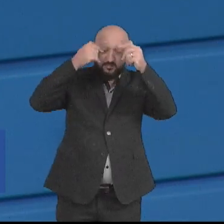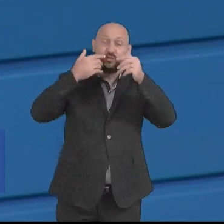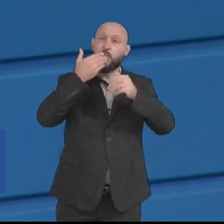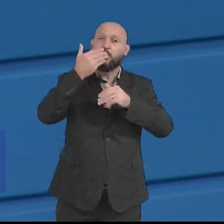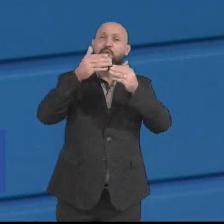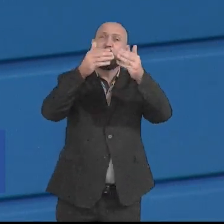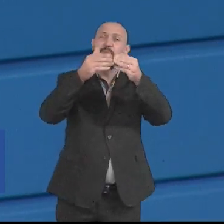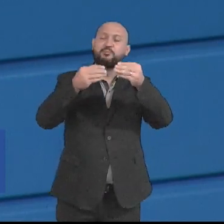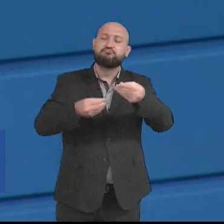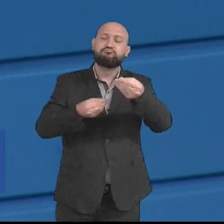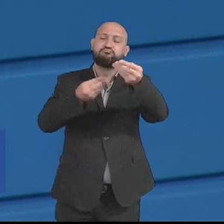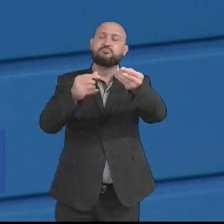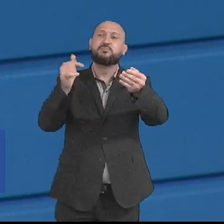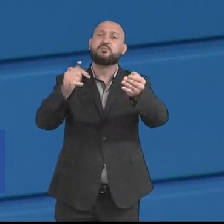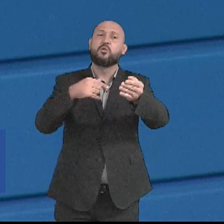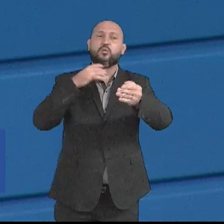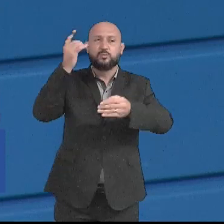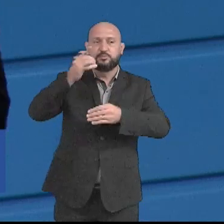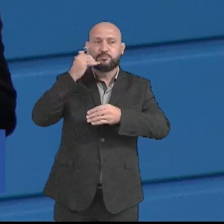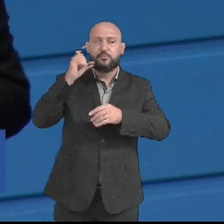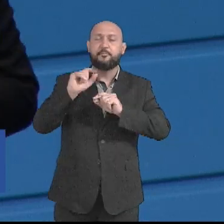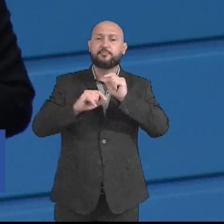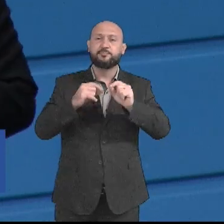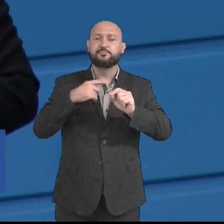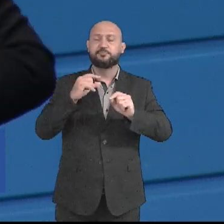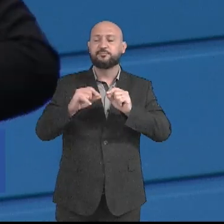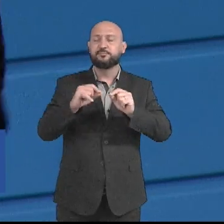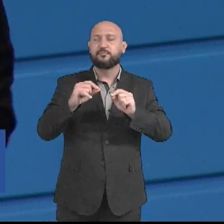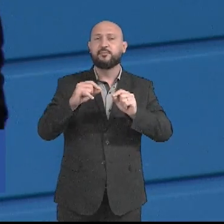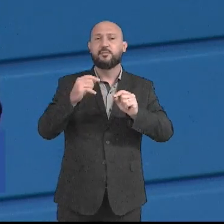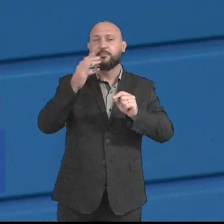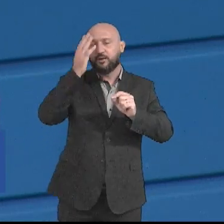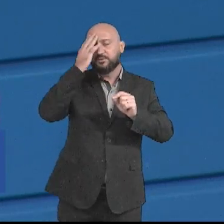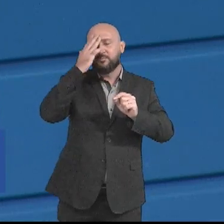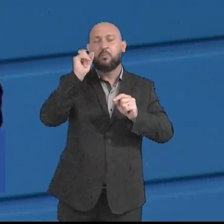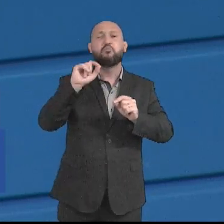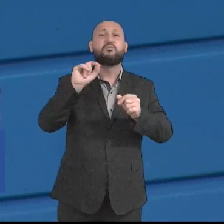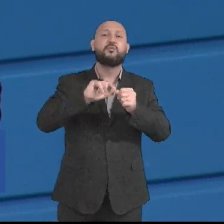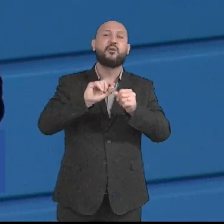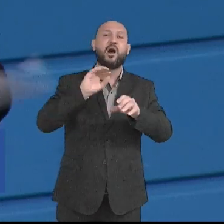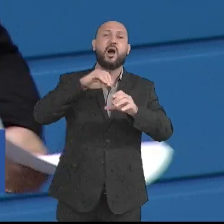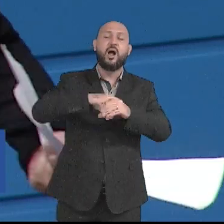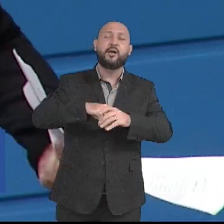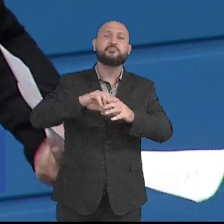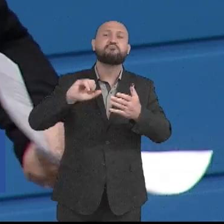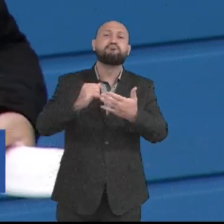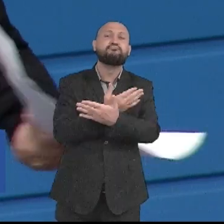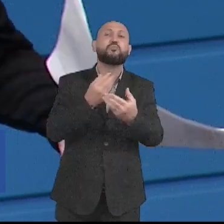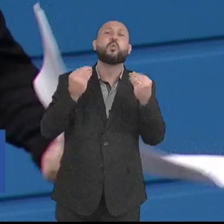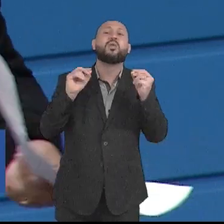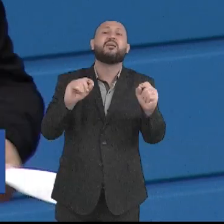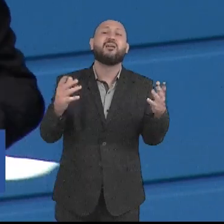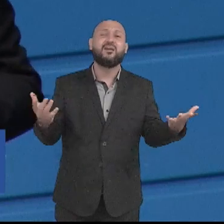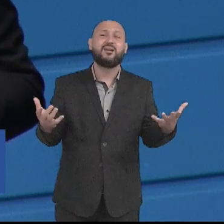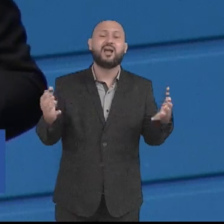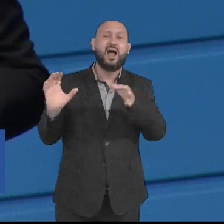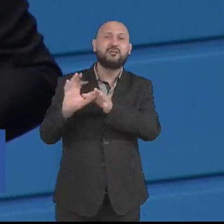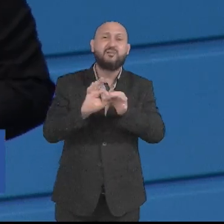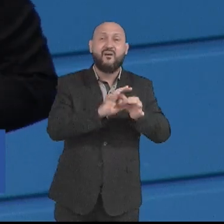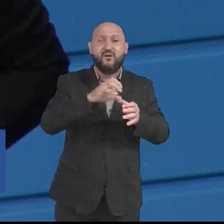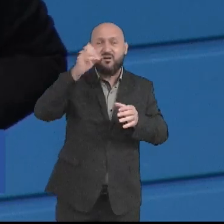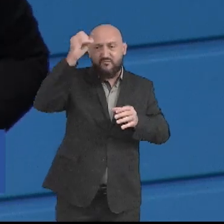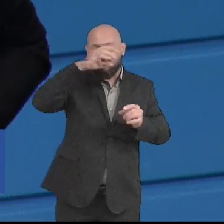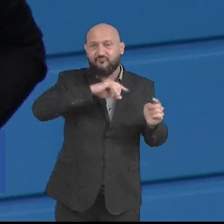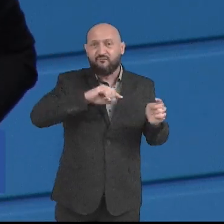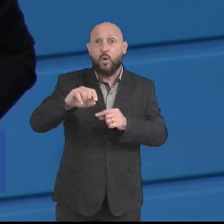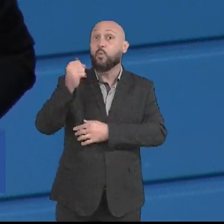um requerimento aqui, que é a ferramenta que um deputado tem para saber o que realmente está sendo feito. E nós estamos num cenário da violência